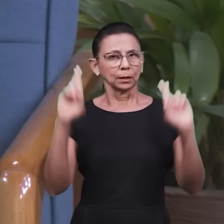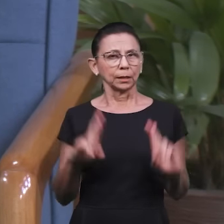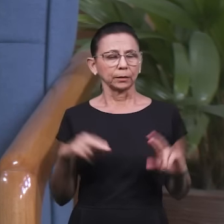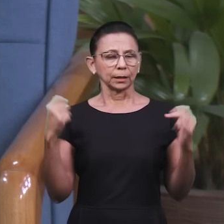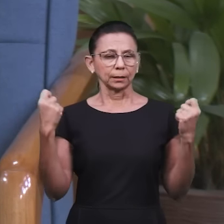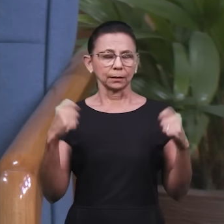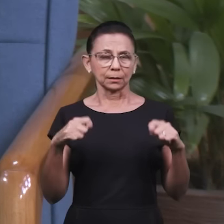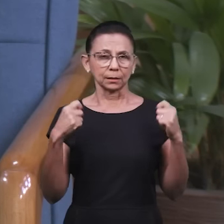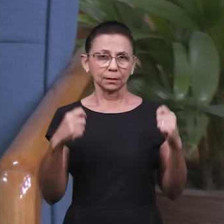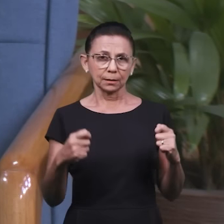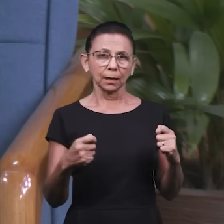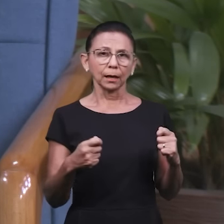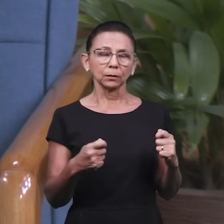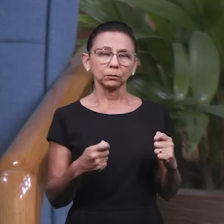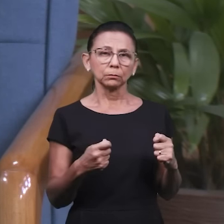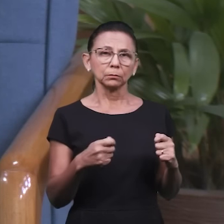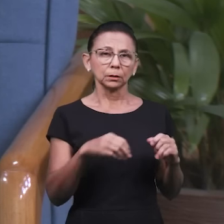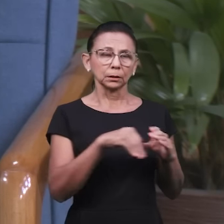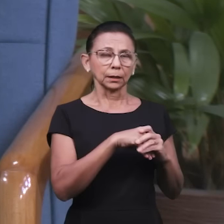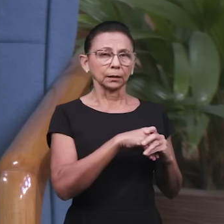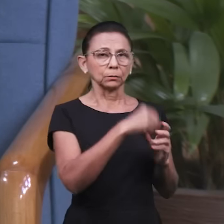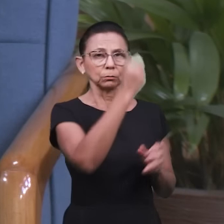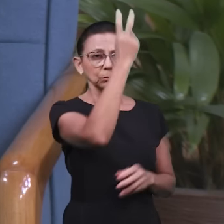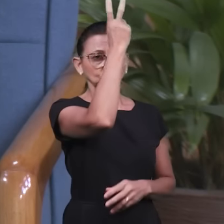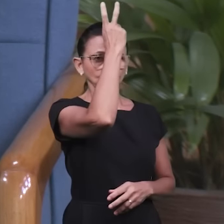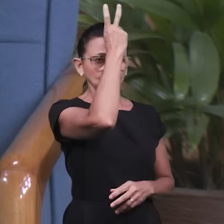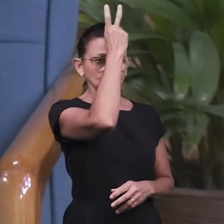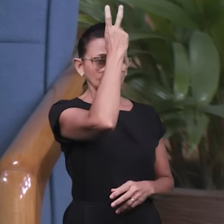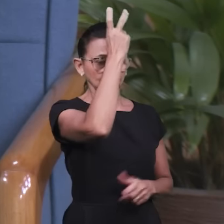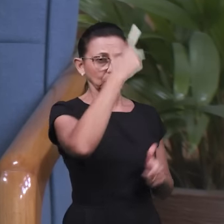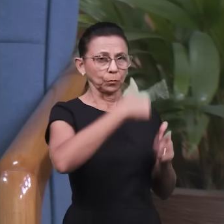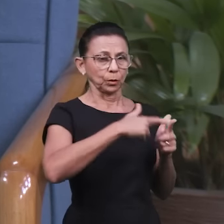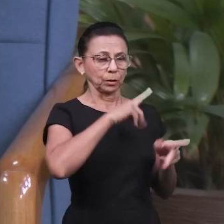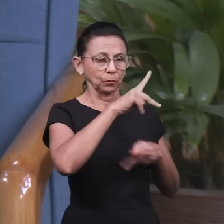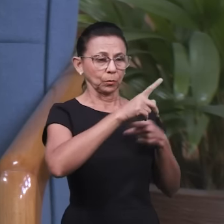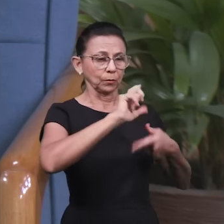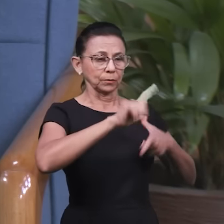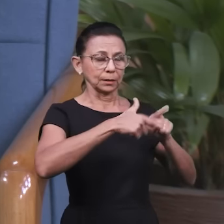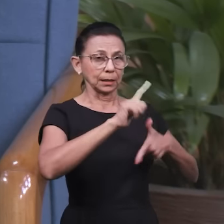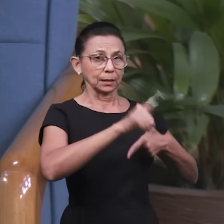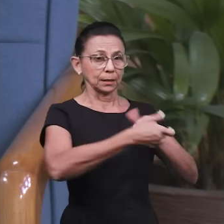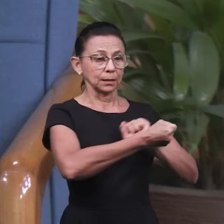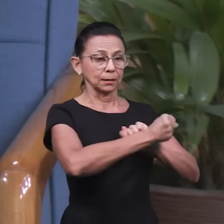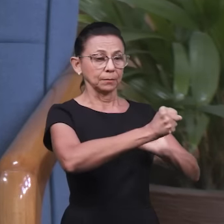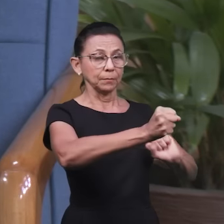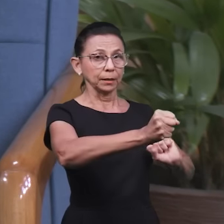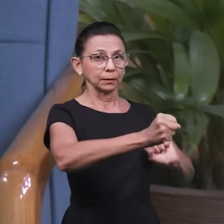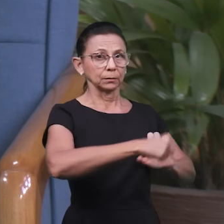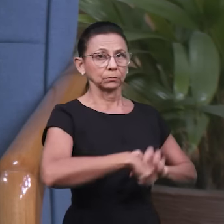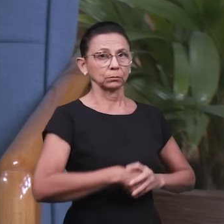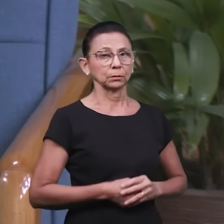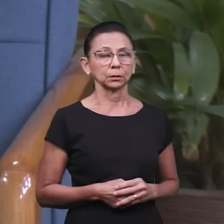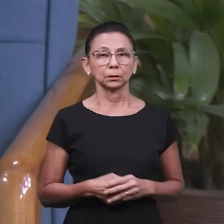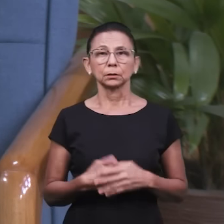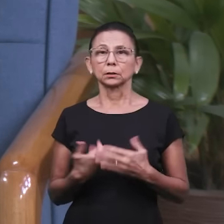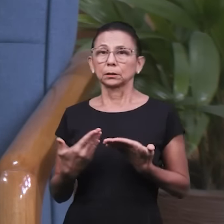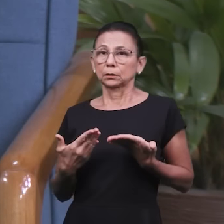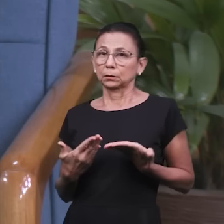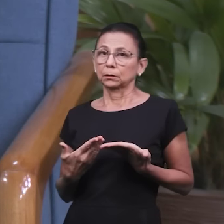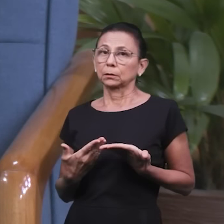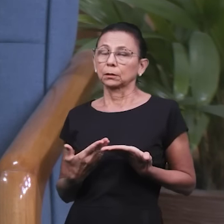é a palavra, né? Jesus é o verbo. Profeticamente, não E estava apontando. profeticamente é a palavra. E o Cordeiro